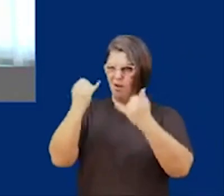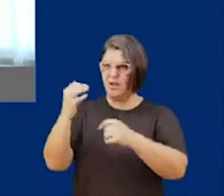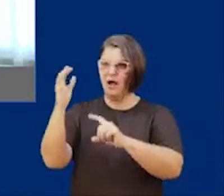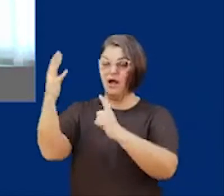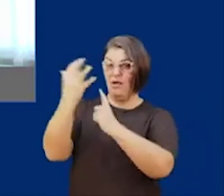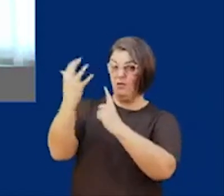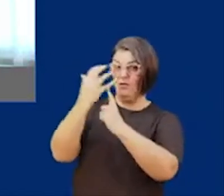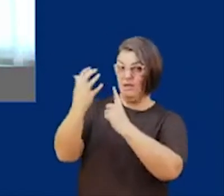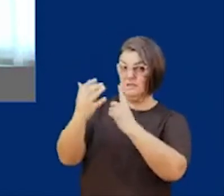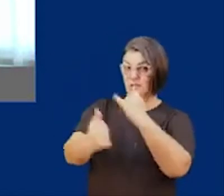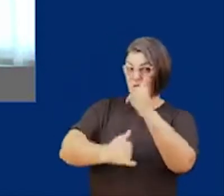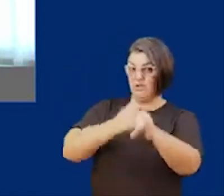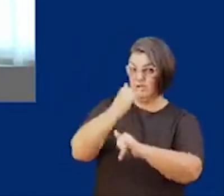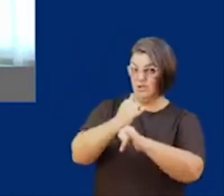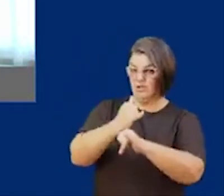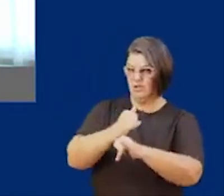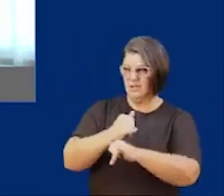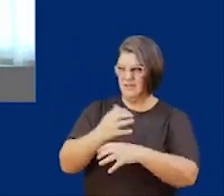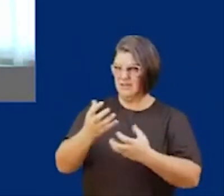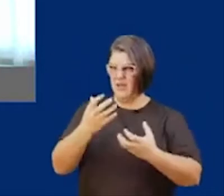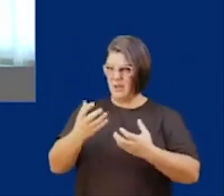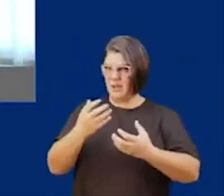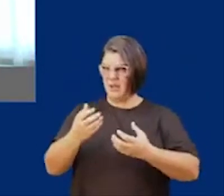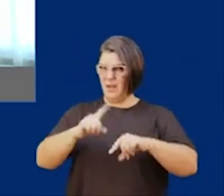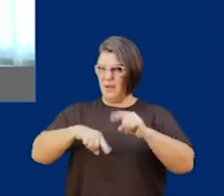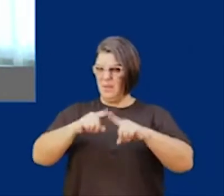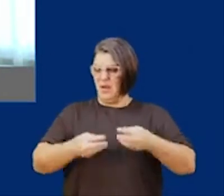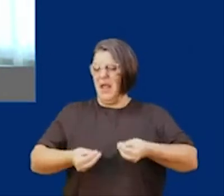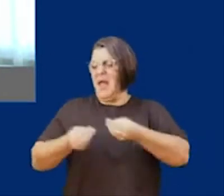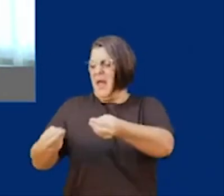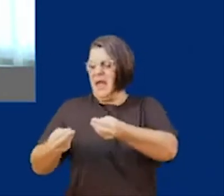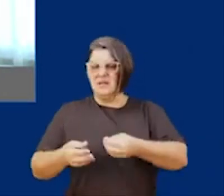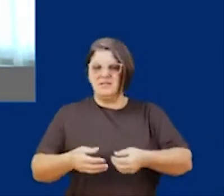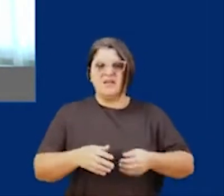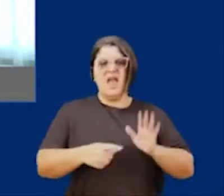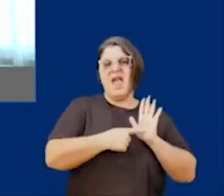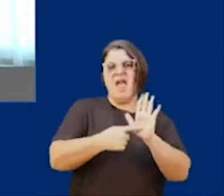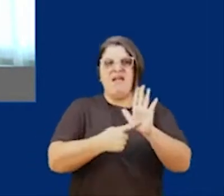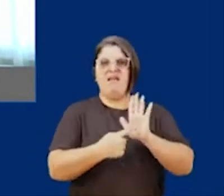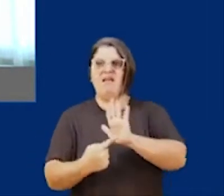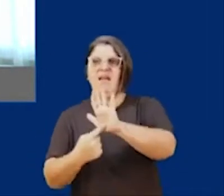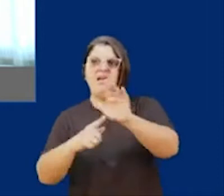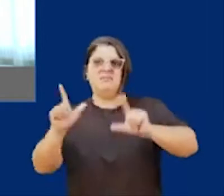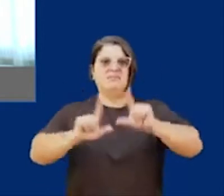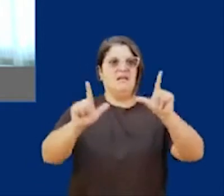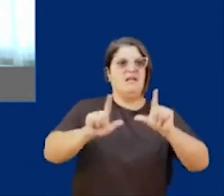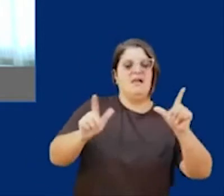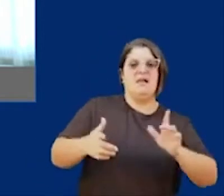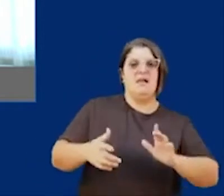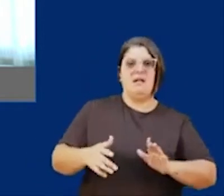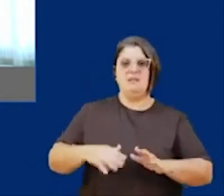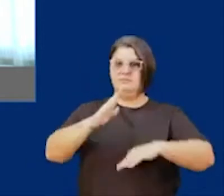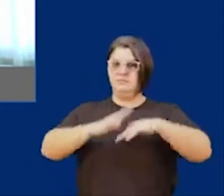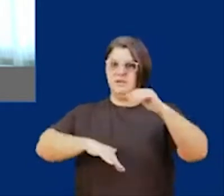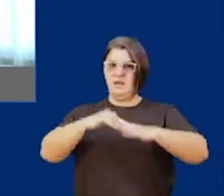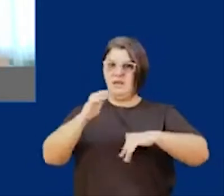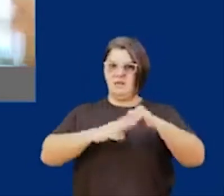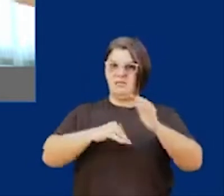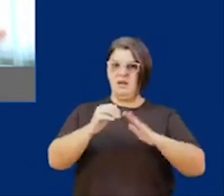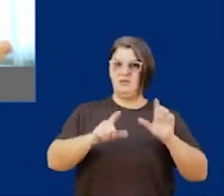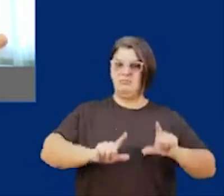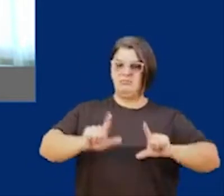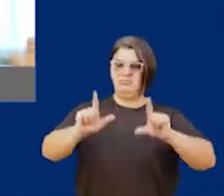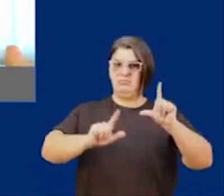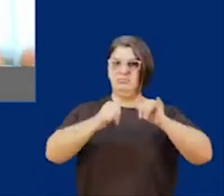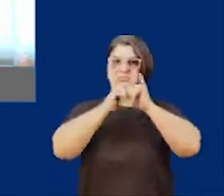celebridade. Se ele fica tentando te empurrar um produto, mostrando que um tal produto é muito bom, provavelmente isso aí é uma prática que a gente chama de merchandising, né? Que é a